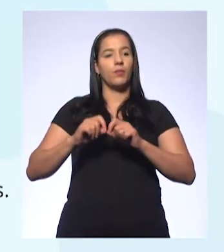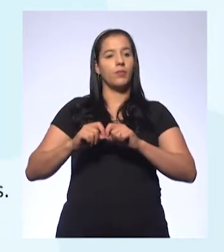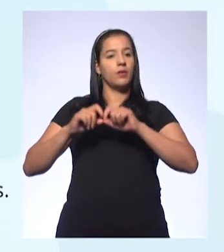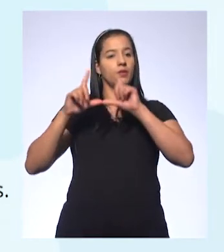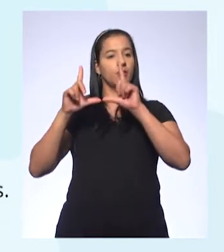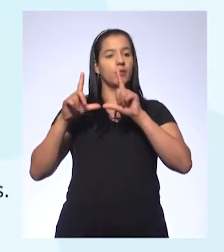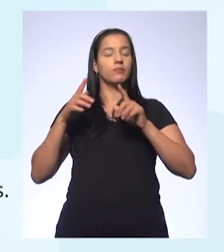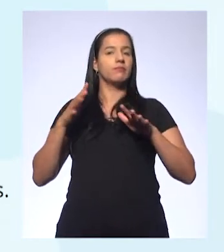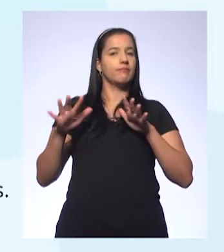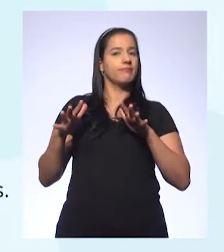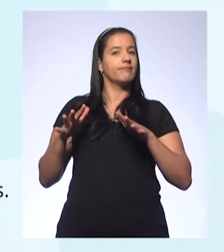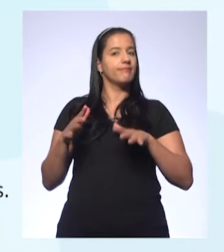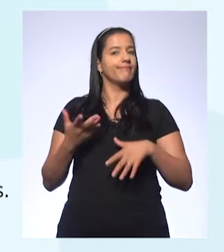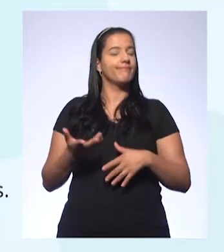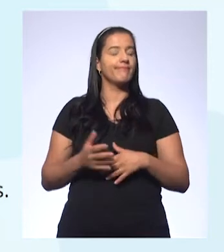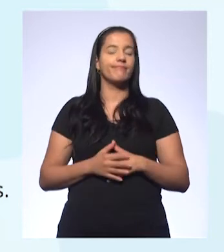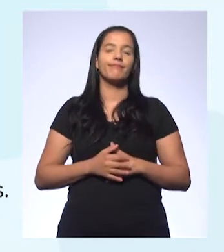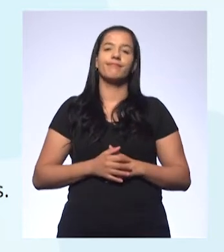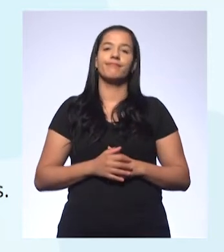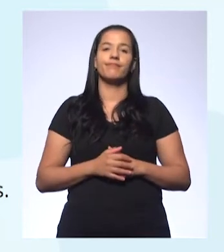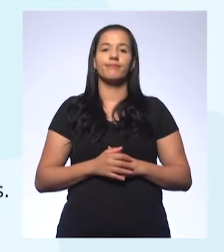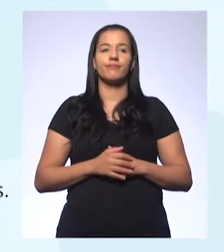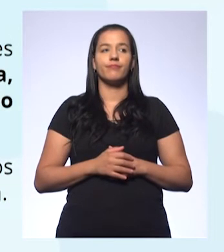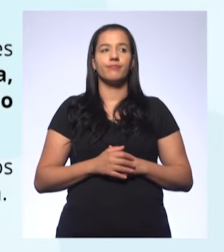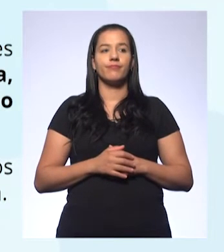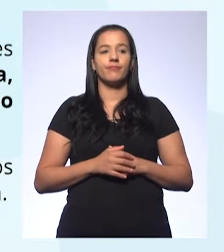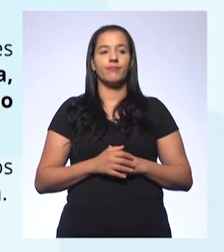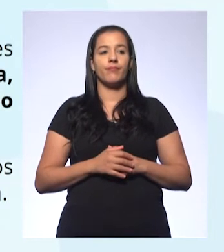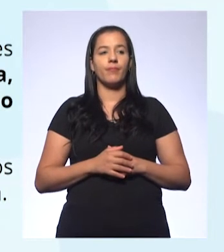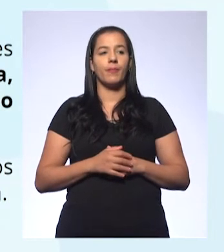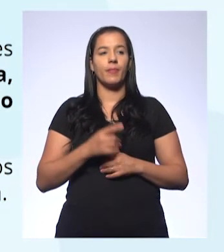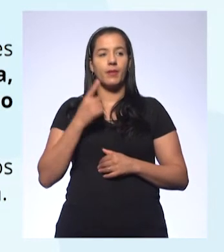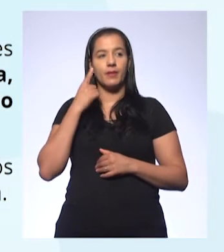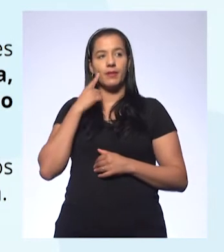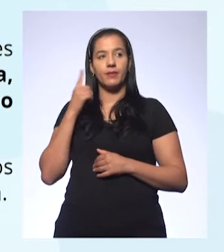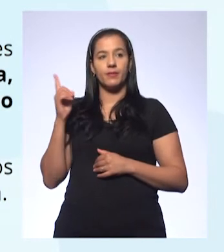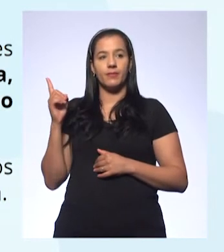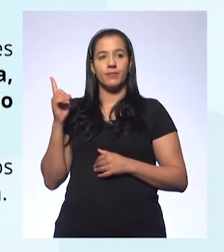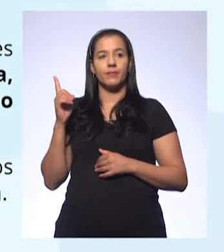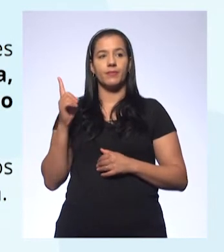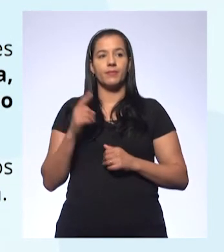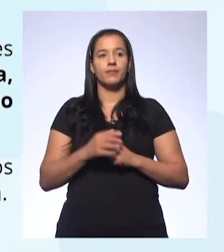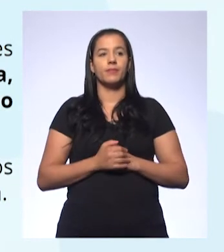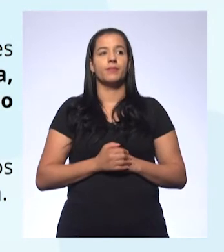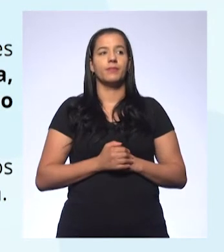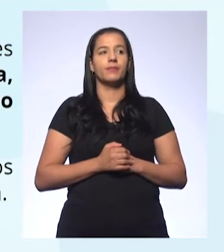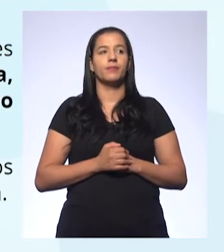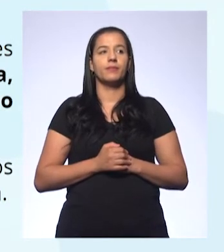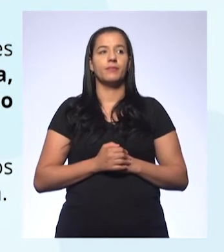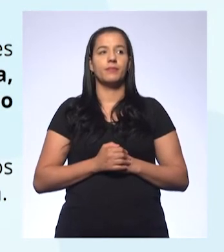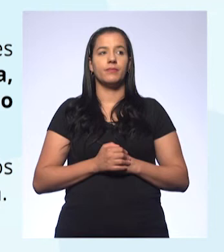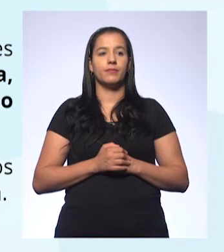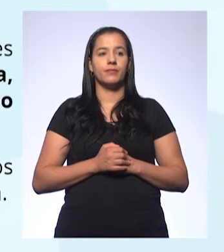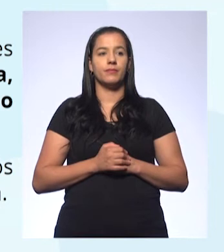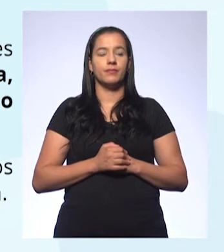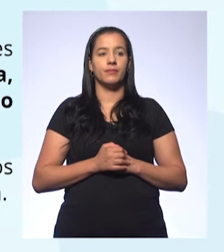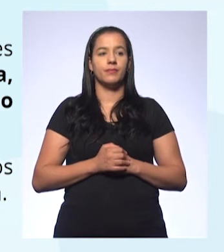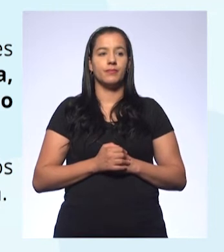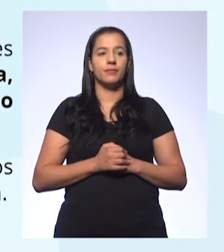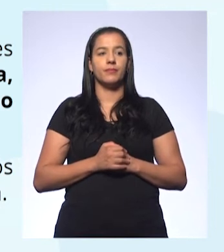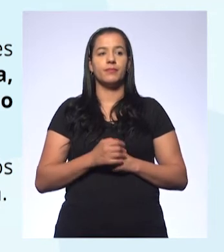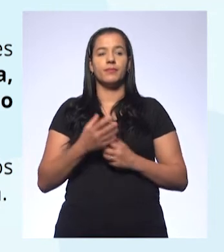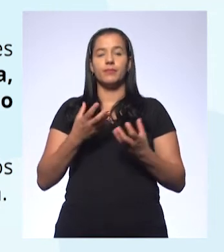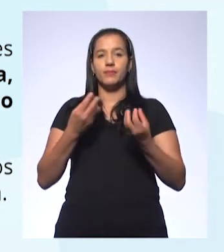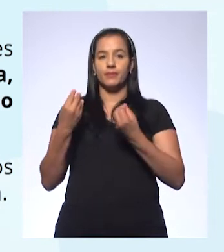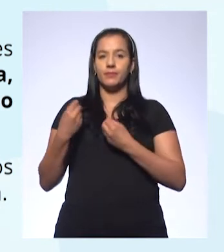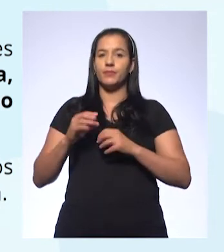com essa impressão. Então vamos lá. Passar aqui porque tem muito assunto e pouca aula. Está acabando a aula. Então, ó,